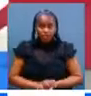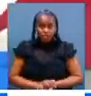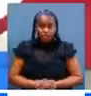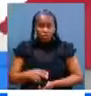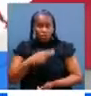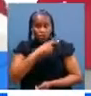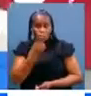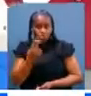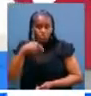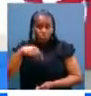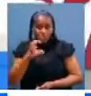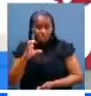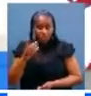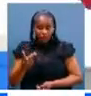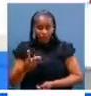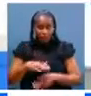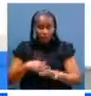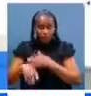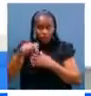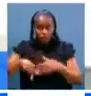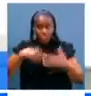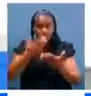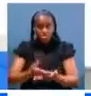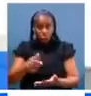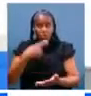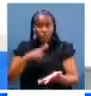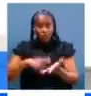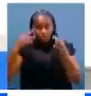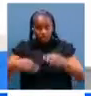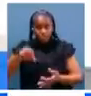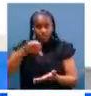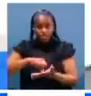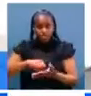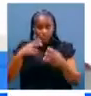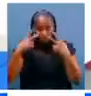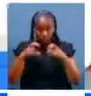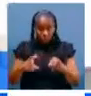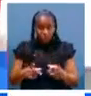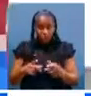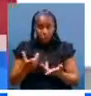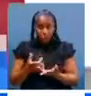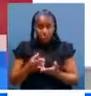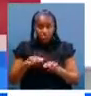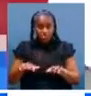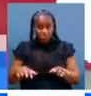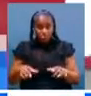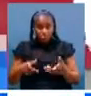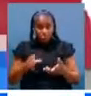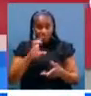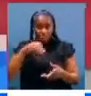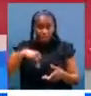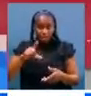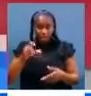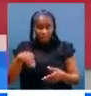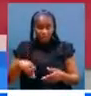E a UNICEF fez hoje a apresentação oficial do Centro Internacional de Investigação Climática e Aplicações para a CPLP e África.